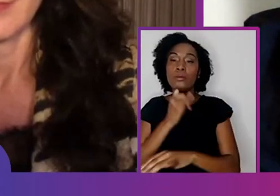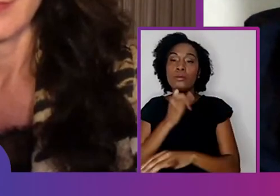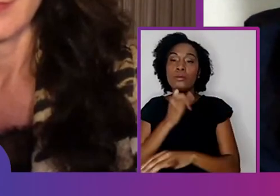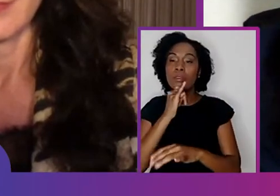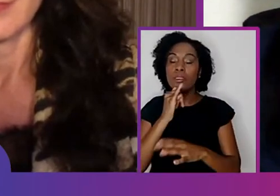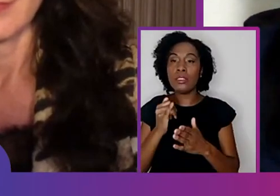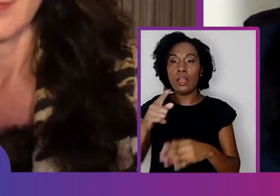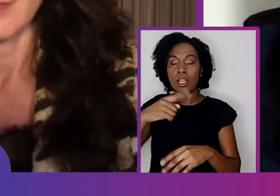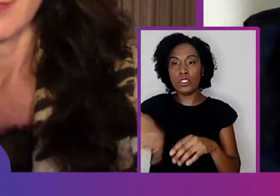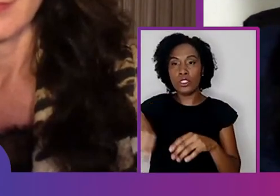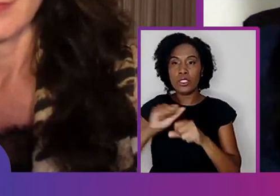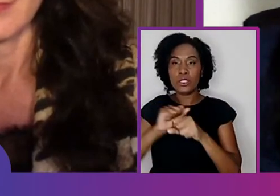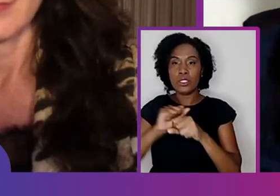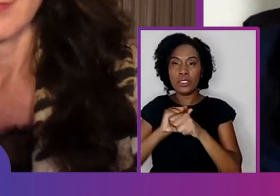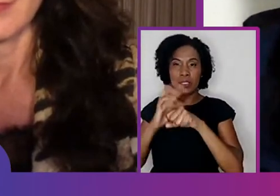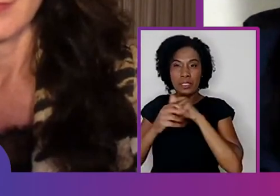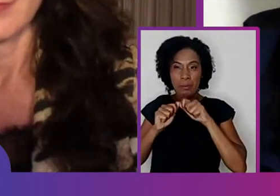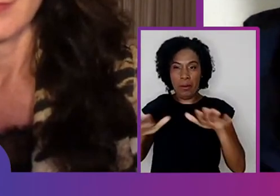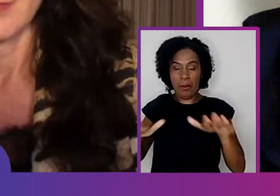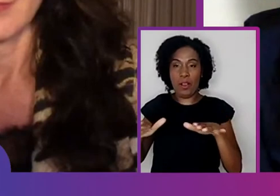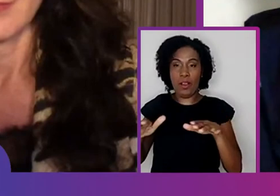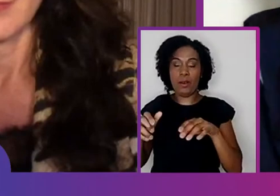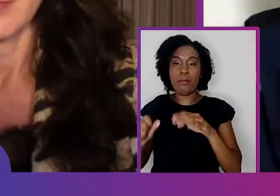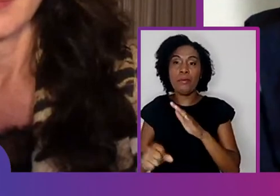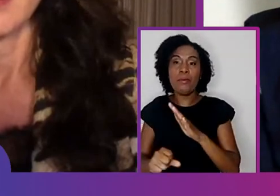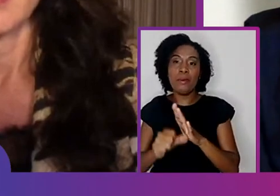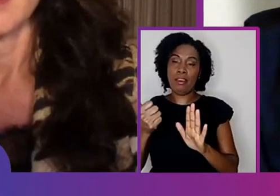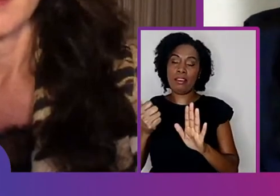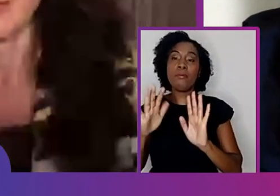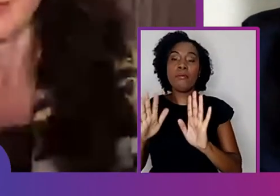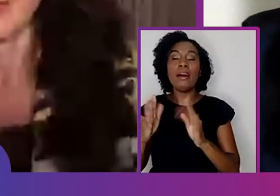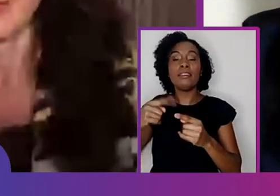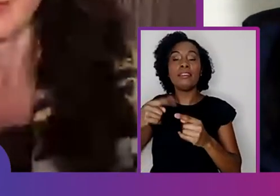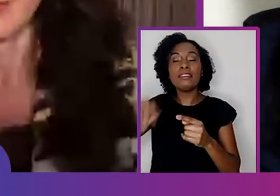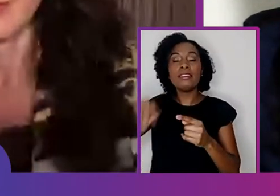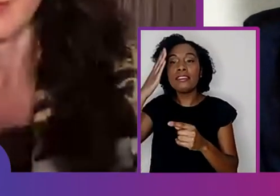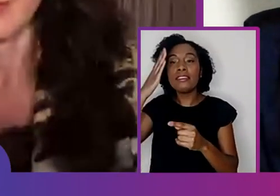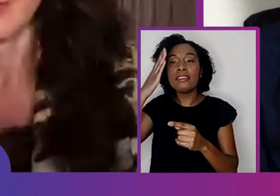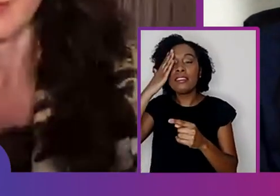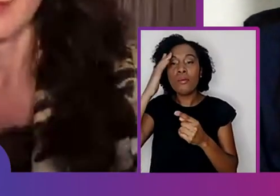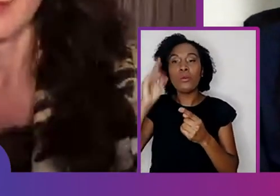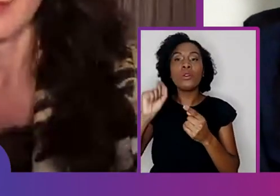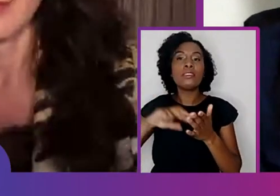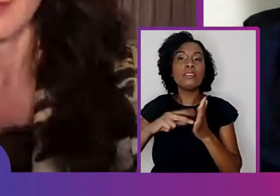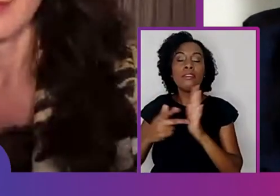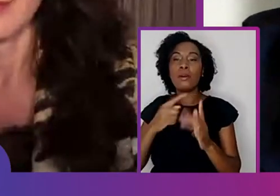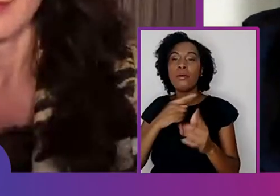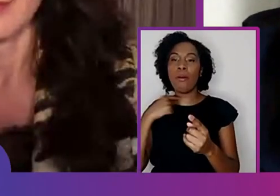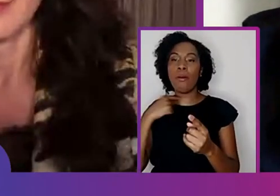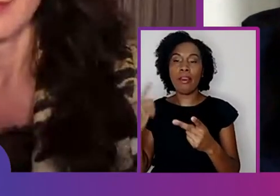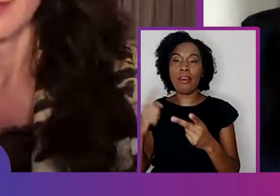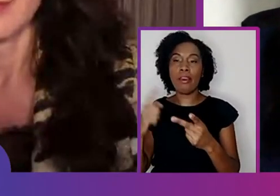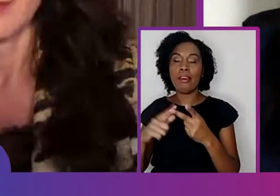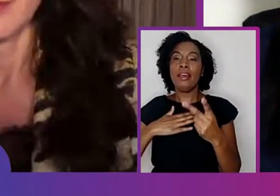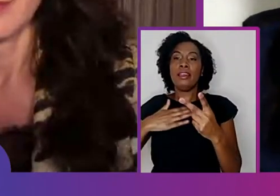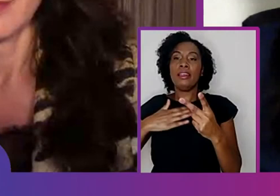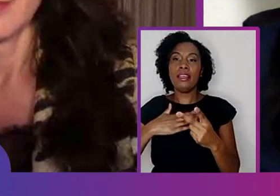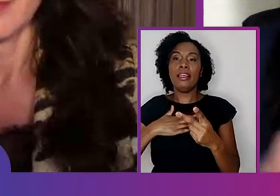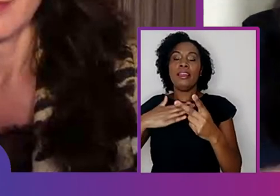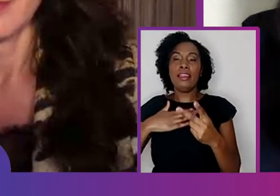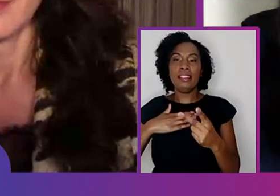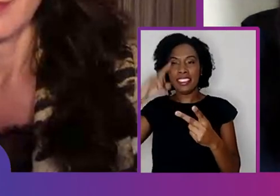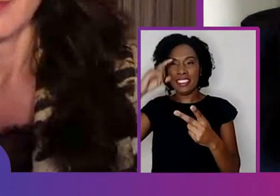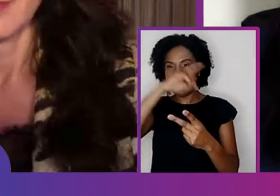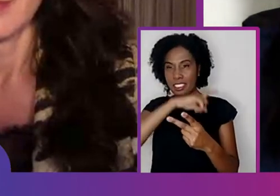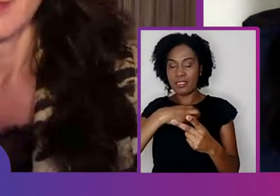gente entende bem o que é morte, a gente entende bem o que é falta de ar, a gente entende bem o que é perigo, o